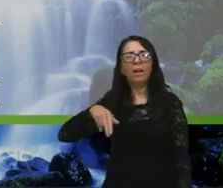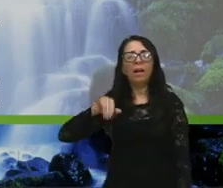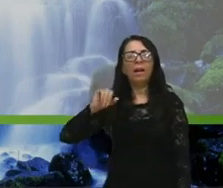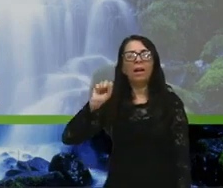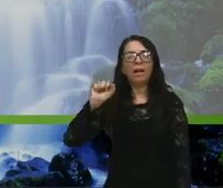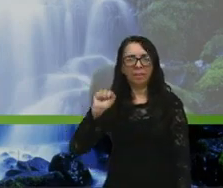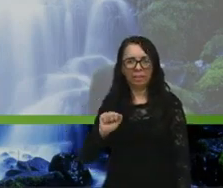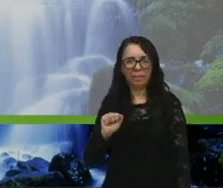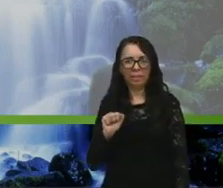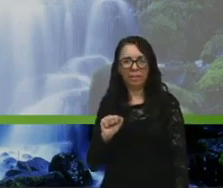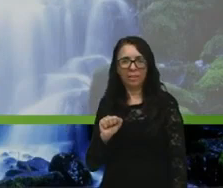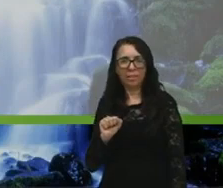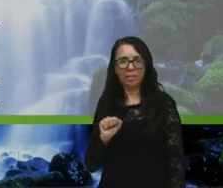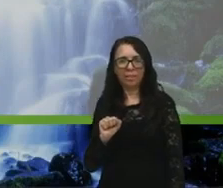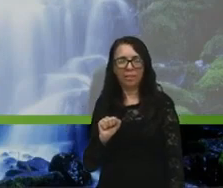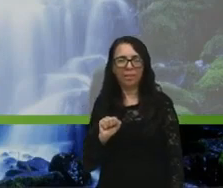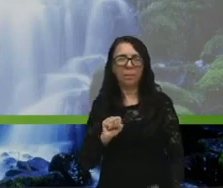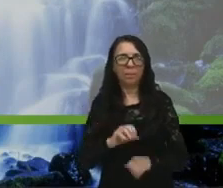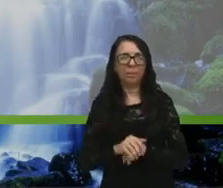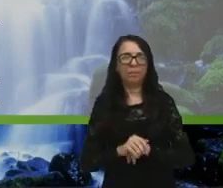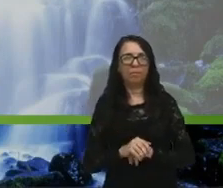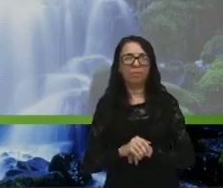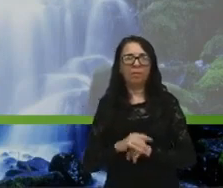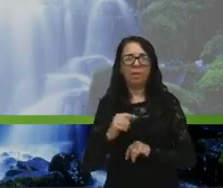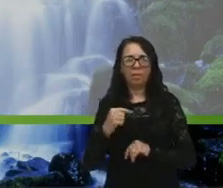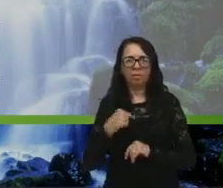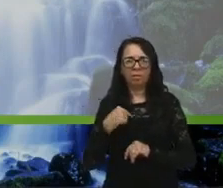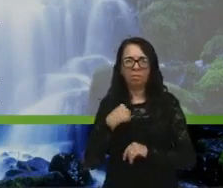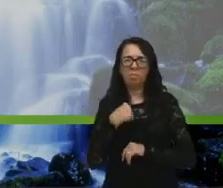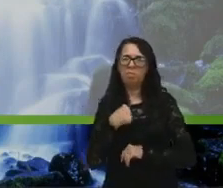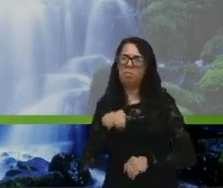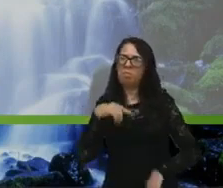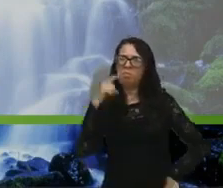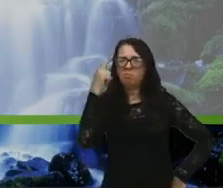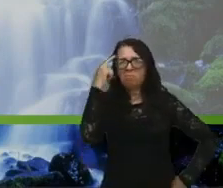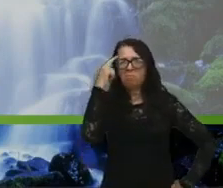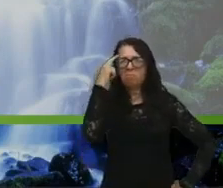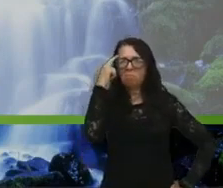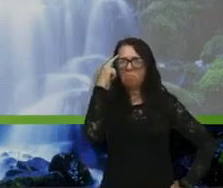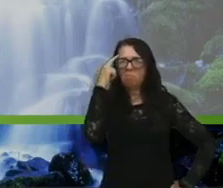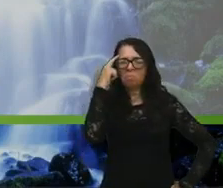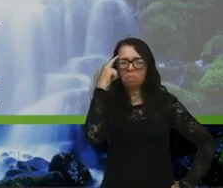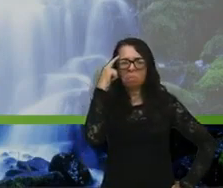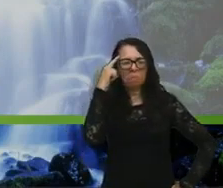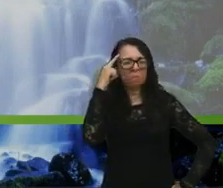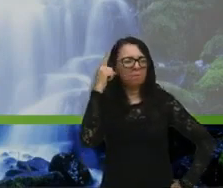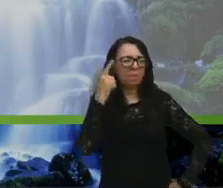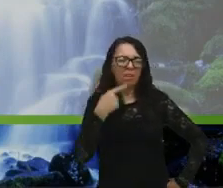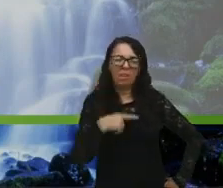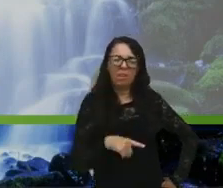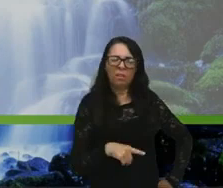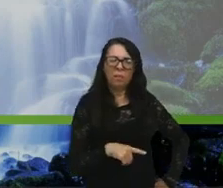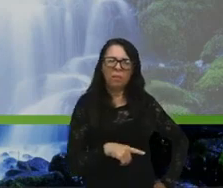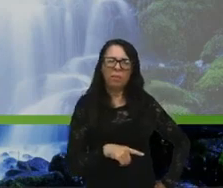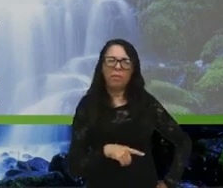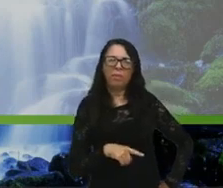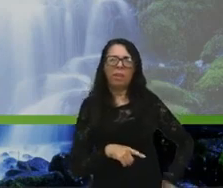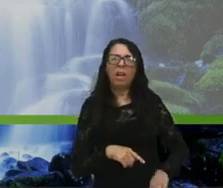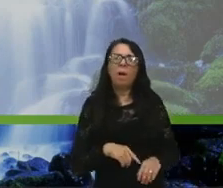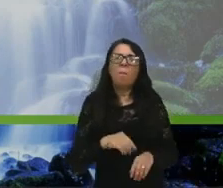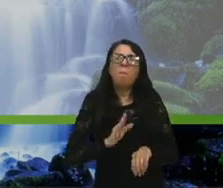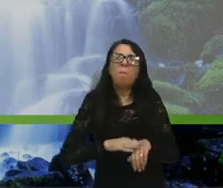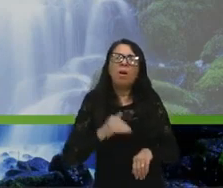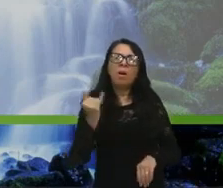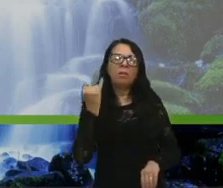na comunidade dos discípulos, a ênfase não está no que você faz, mas no que o Espírito Santo faz na sua